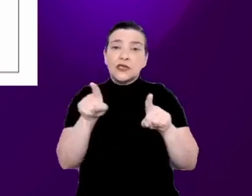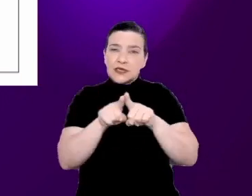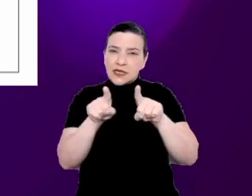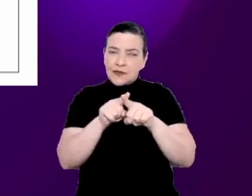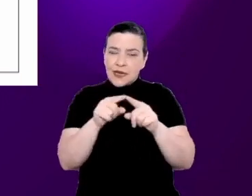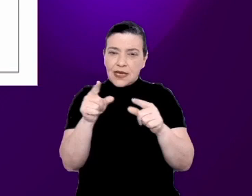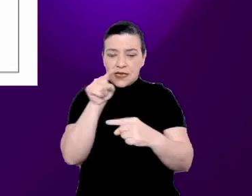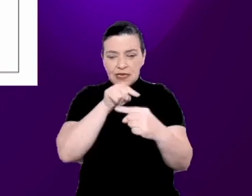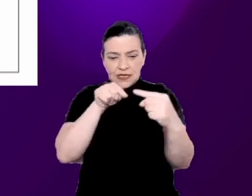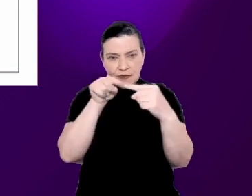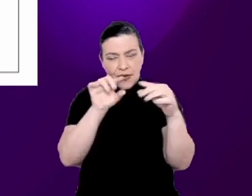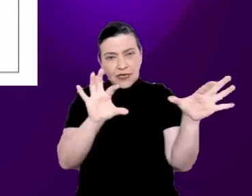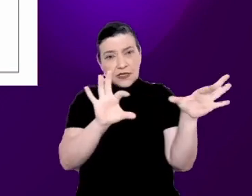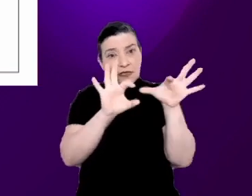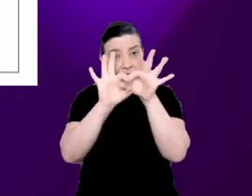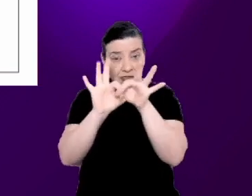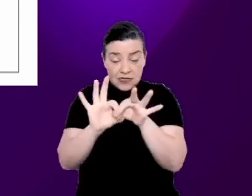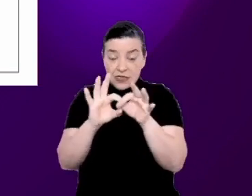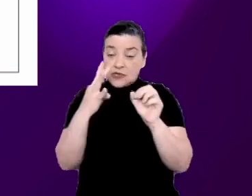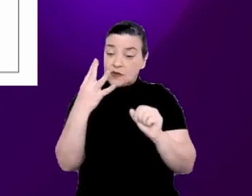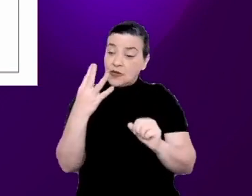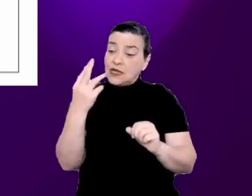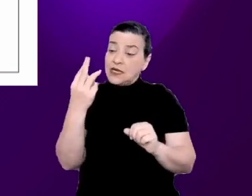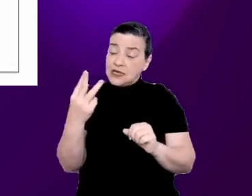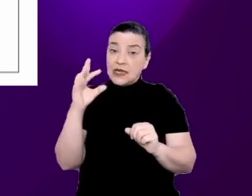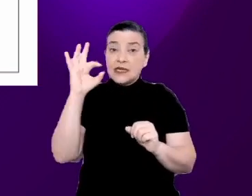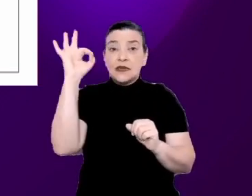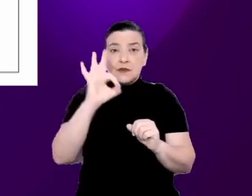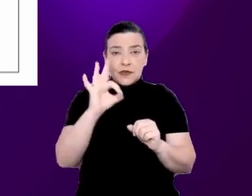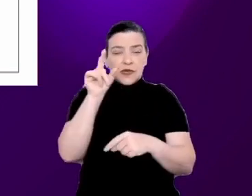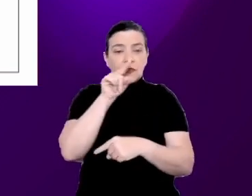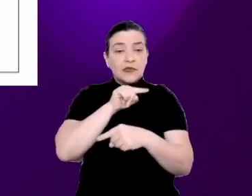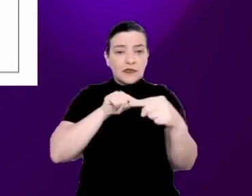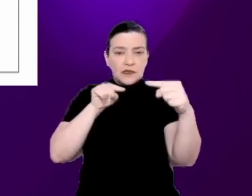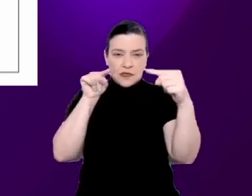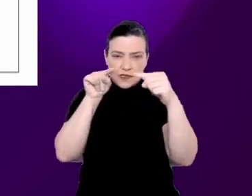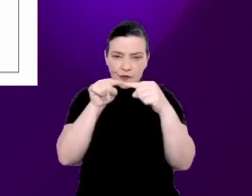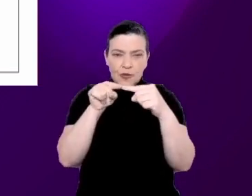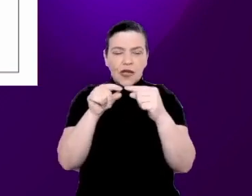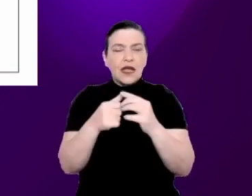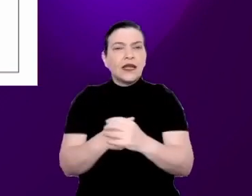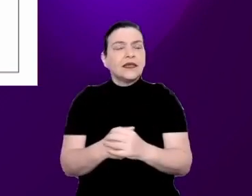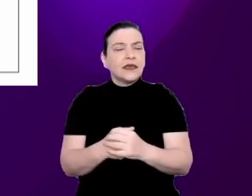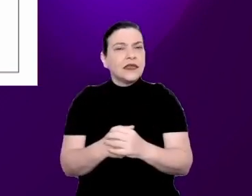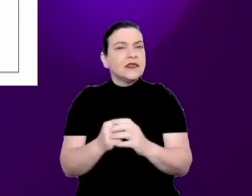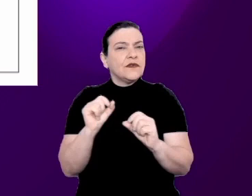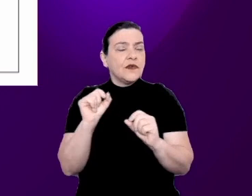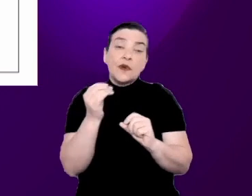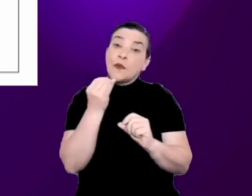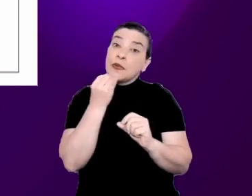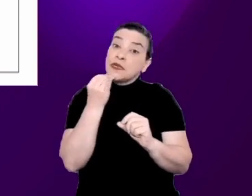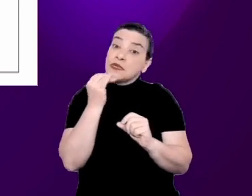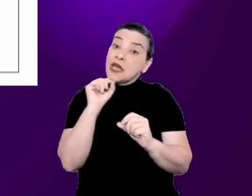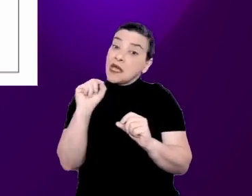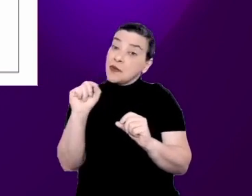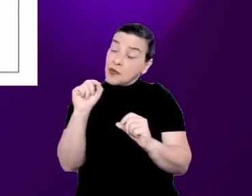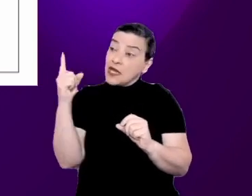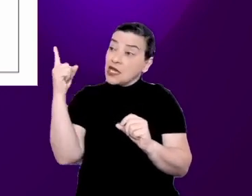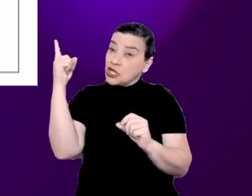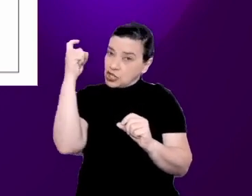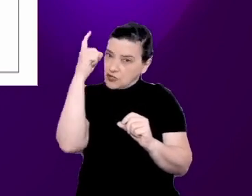profissional fisioterapeuta, 43% dessas metas foram caracterizadas como uma meta de máxima